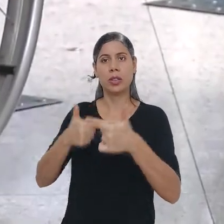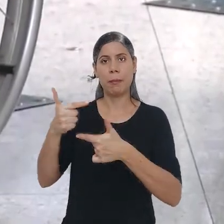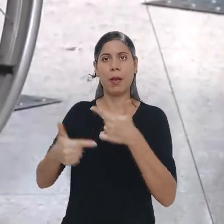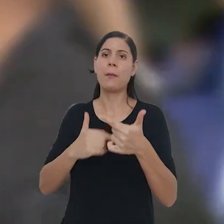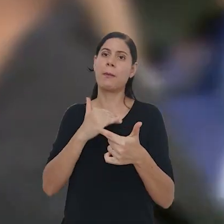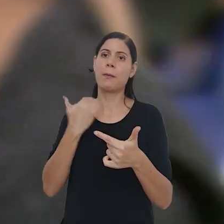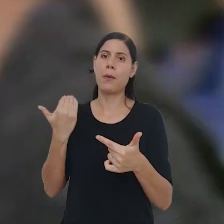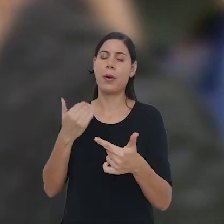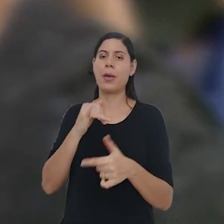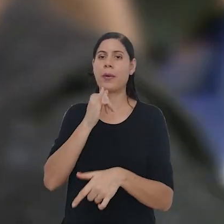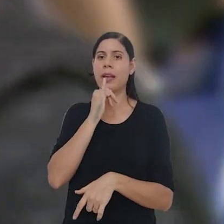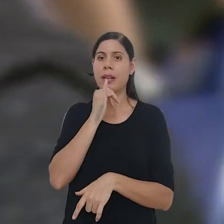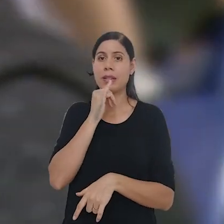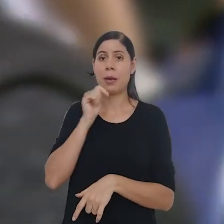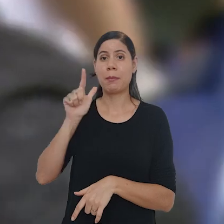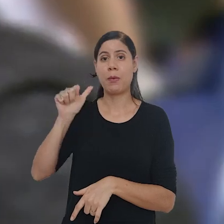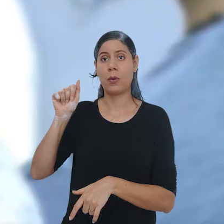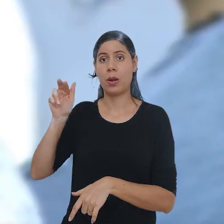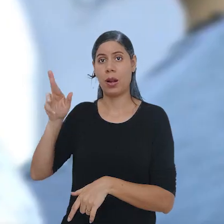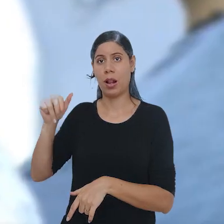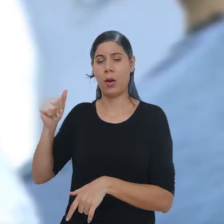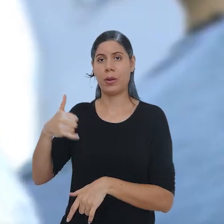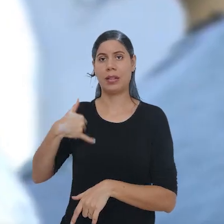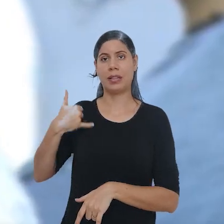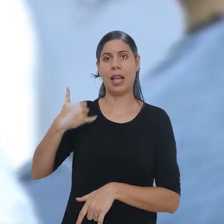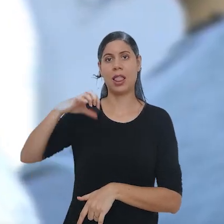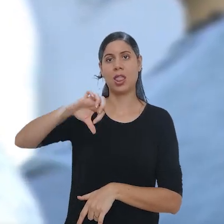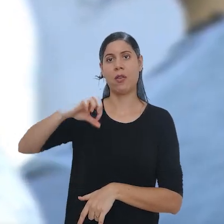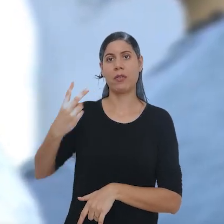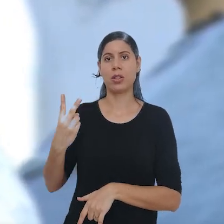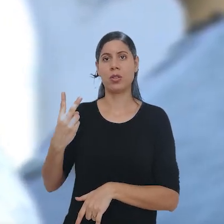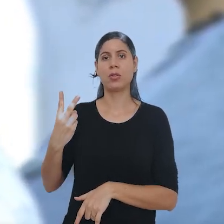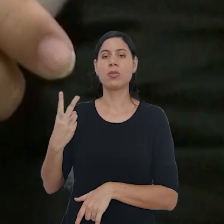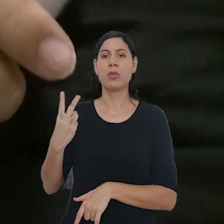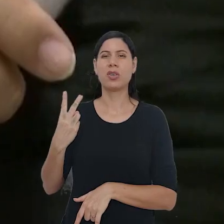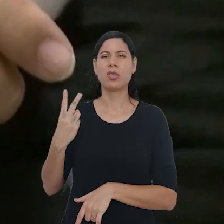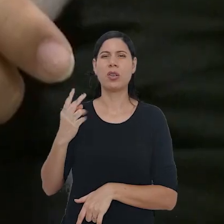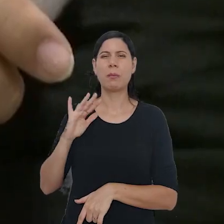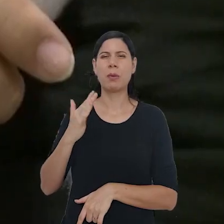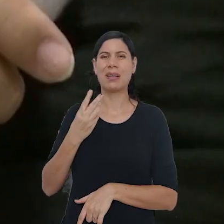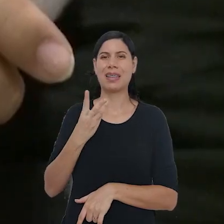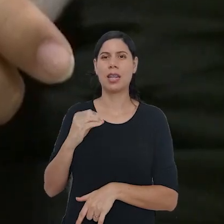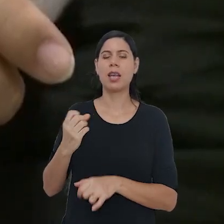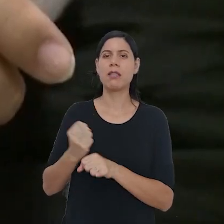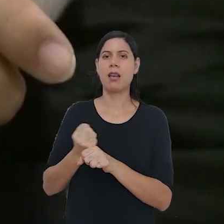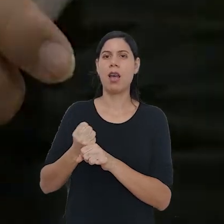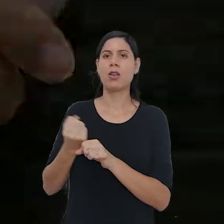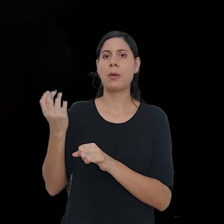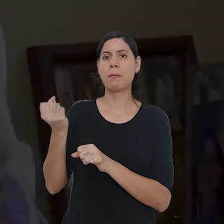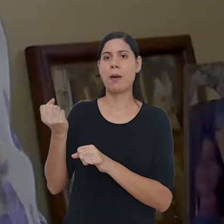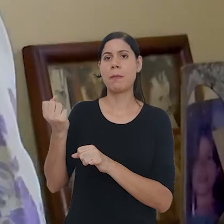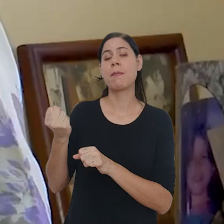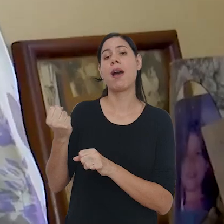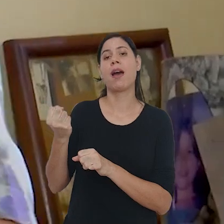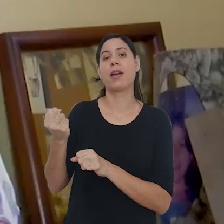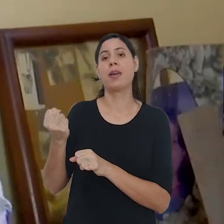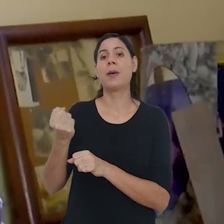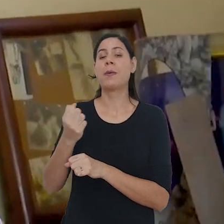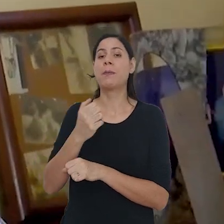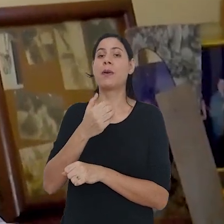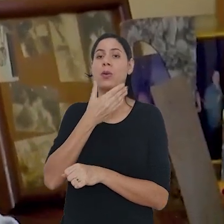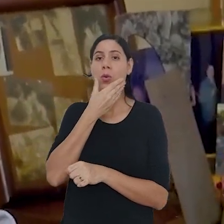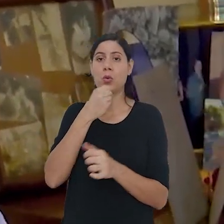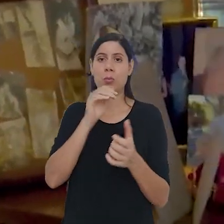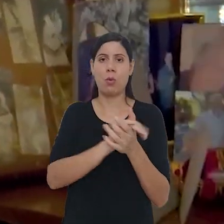A pensão por morte é um benefício concedido pelo INSS aos dependentes do trabalhador que venha a falecer. Dona Laura,